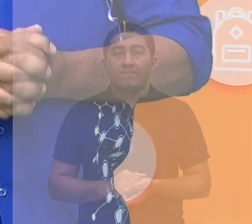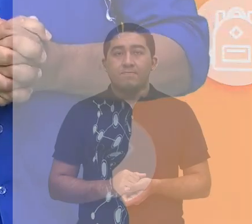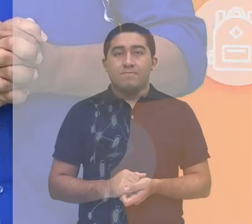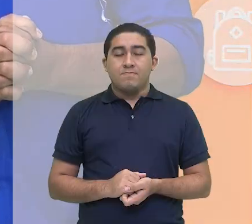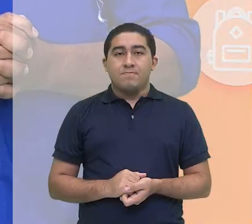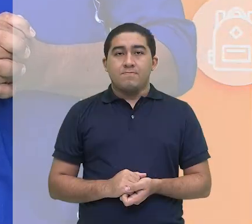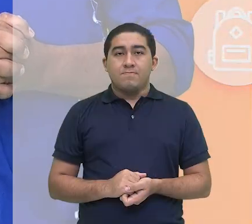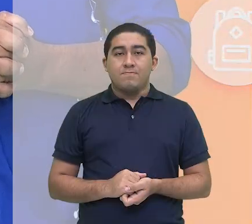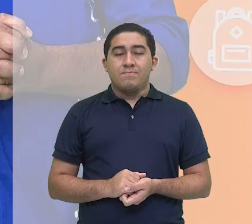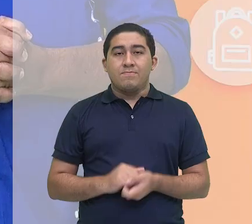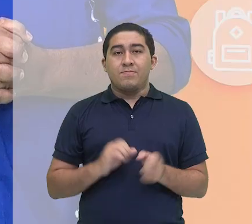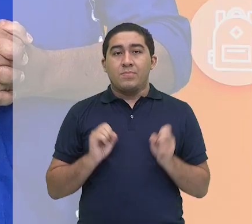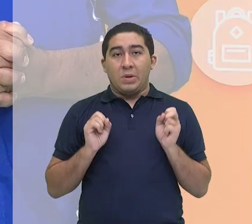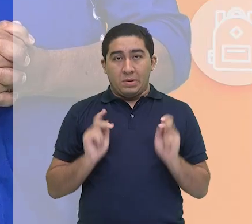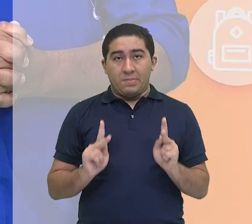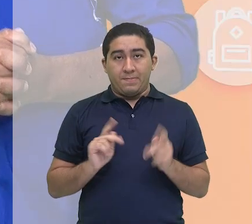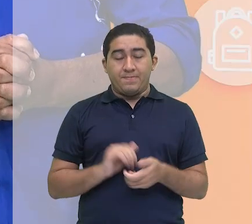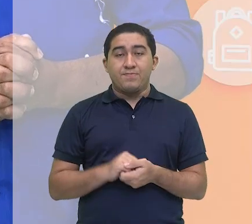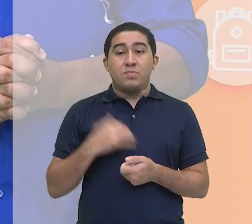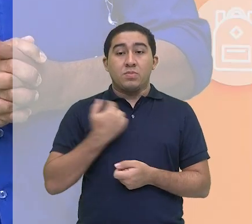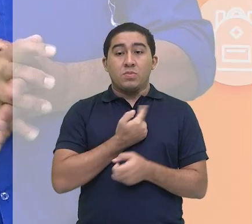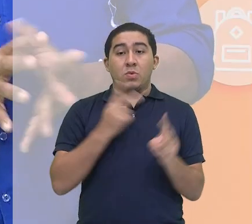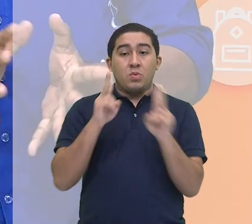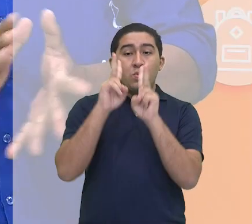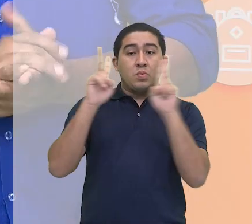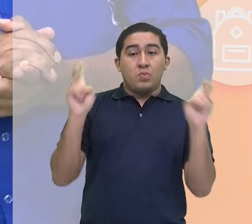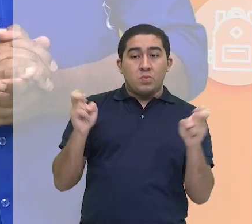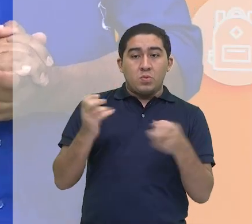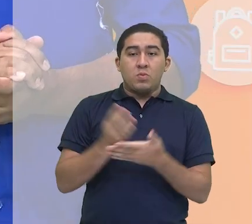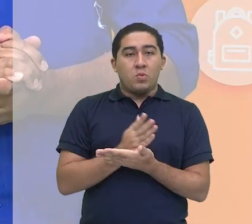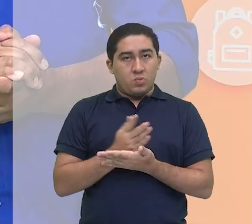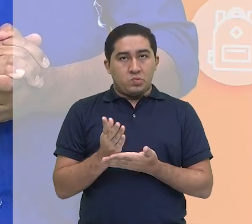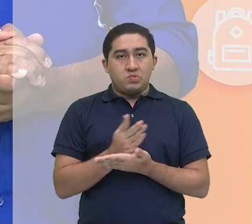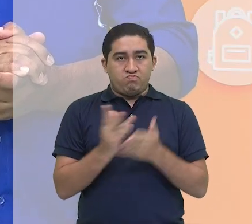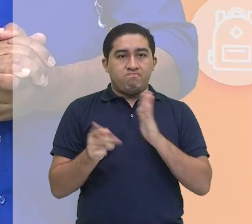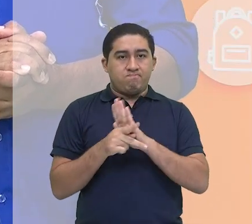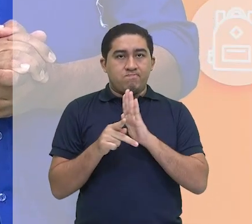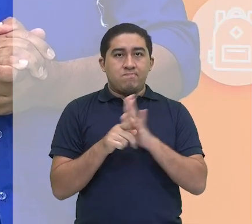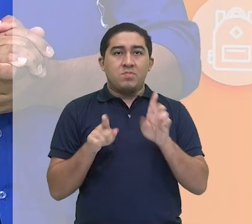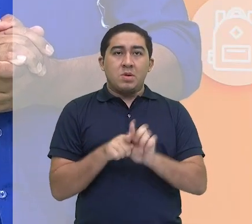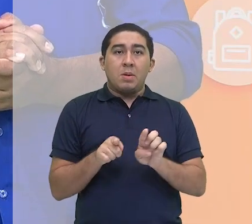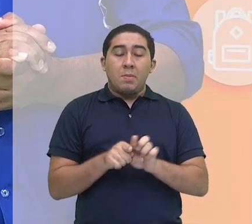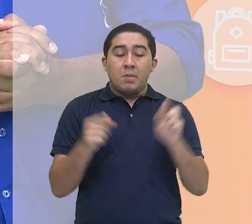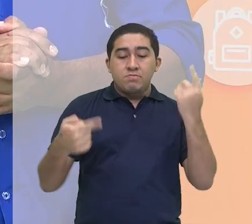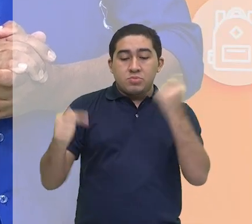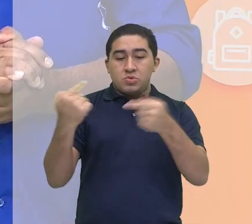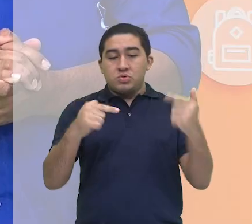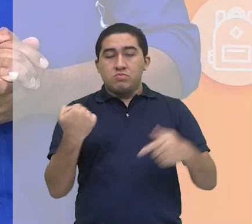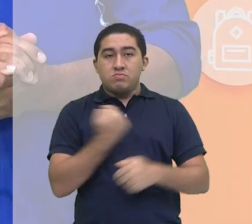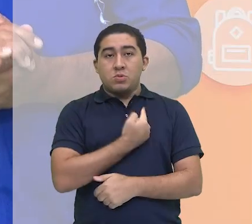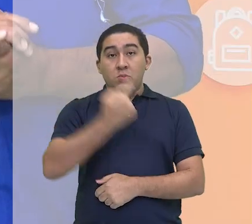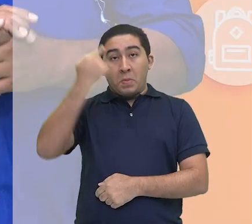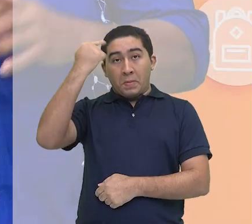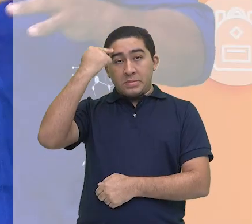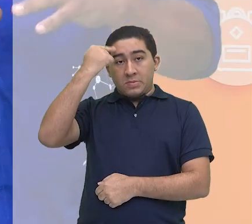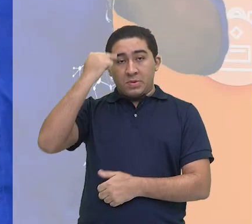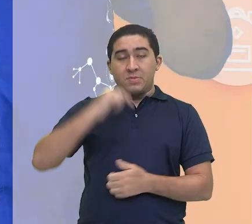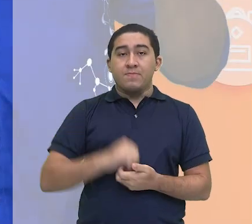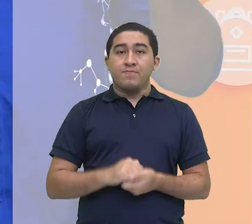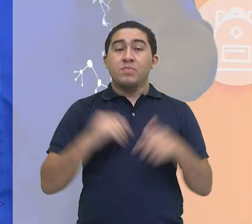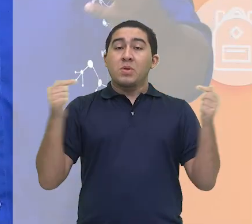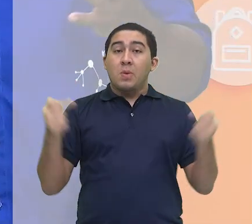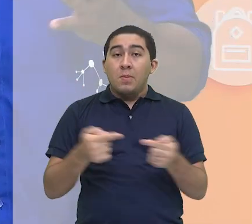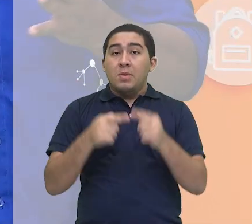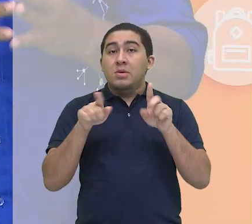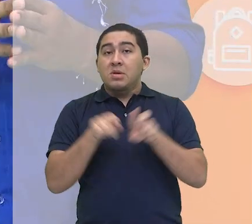Muito bem, então nós vamos falar hoje aqui sobre alguns assuntos interessantes, trazer aqui algumas temáticas para a gente pensar, muito ligado